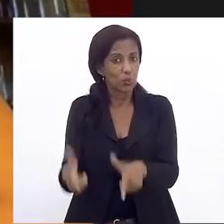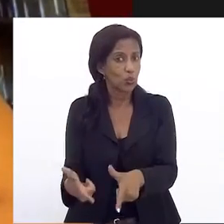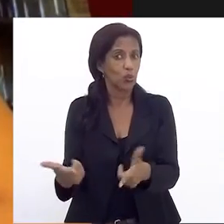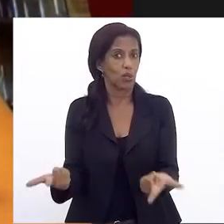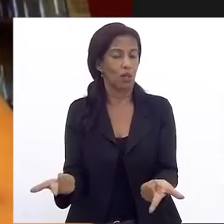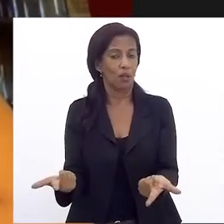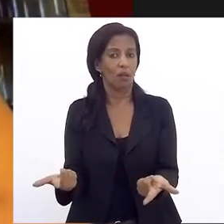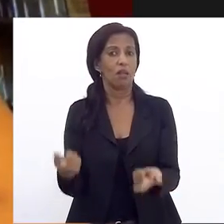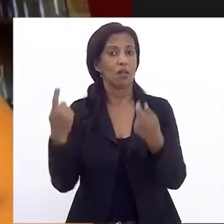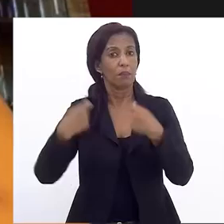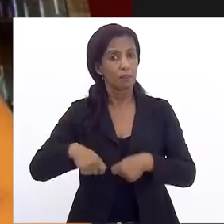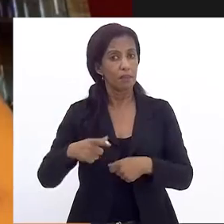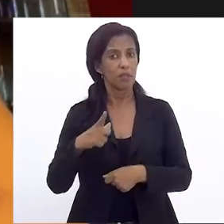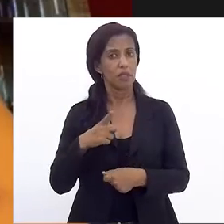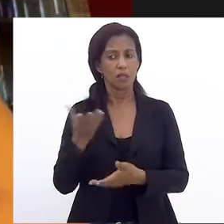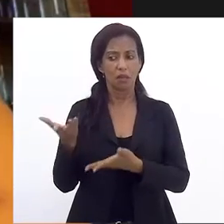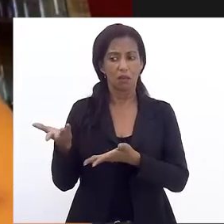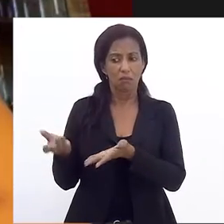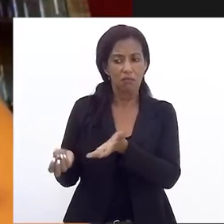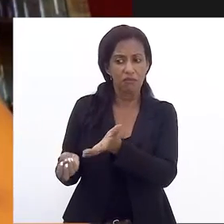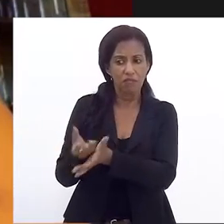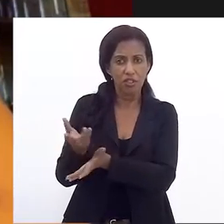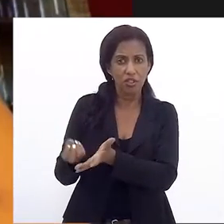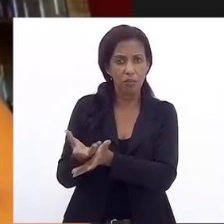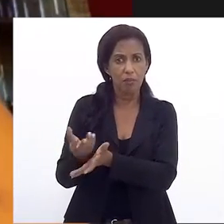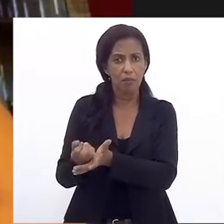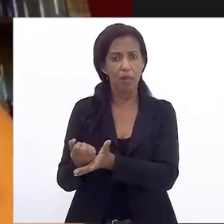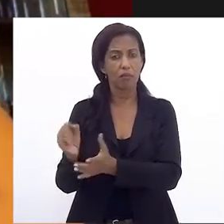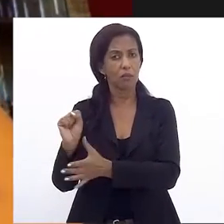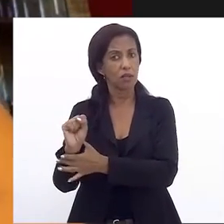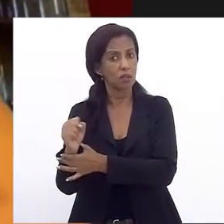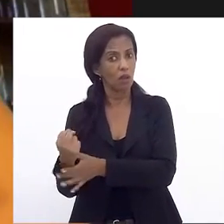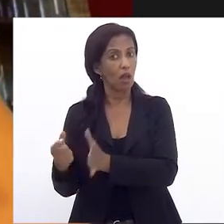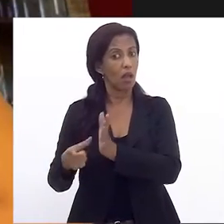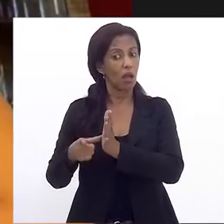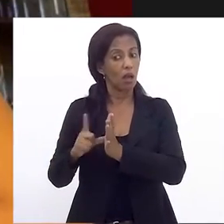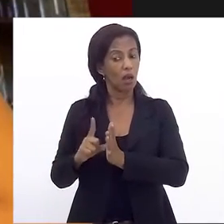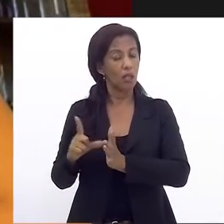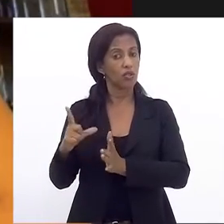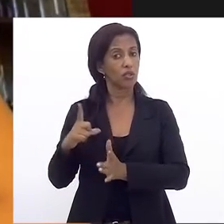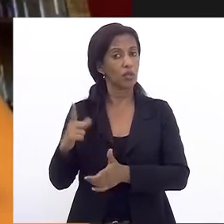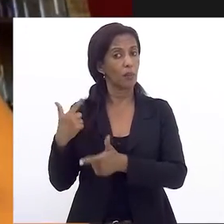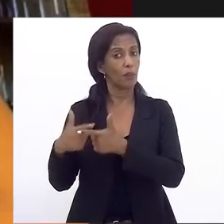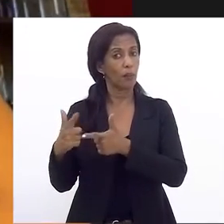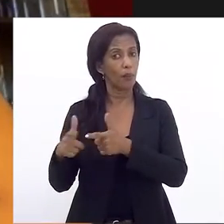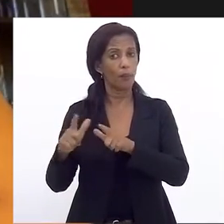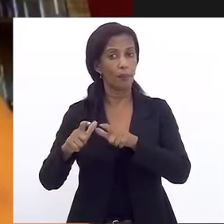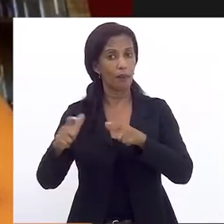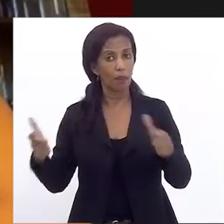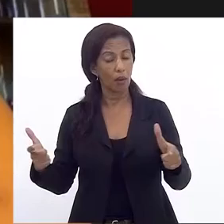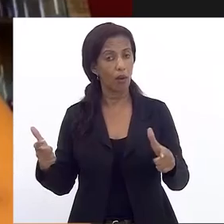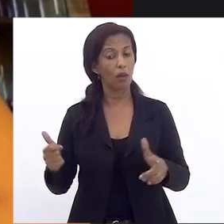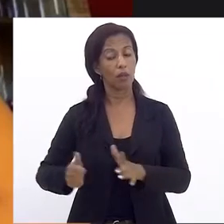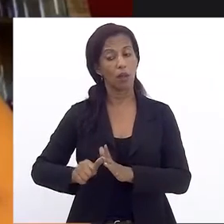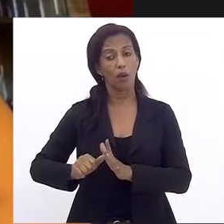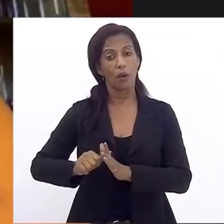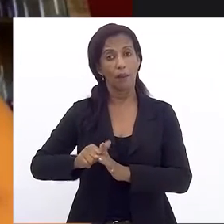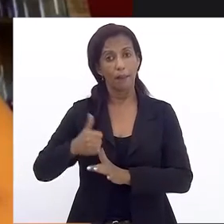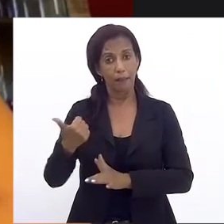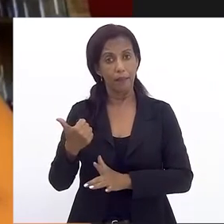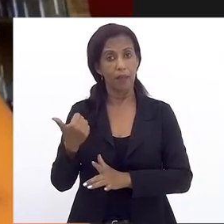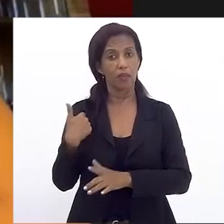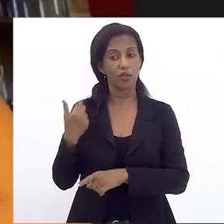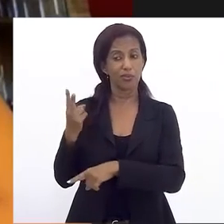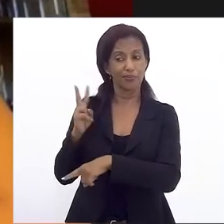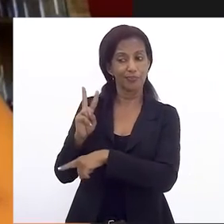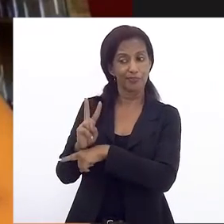precisa de ter um investimento na segurança antes que a gente tenha problemas maiores. Então, é melhor a gente prevenir. Então, a